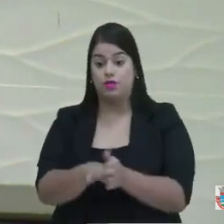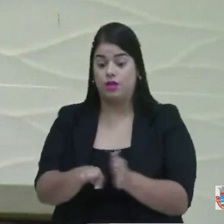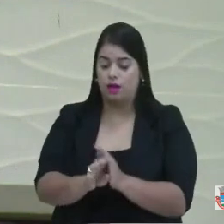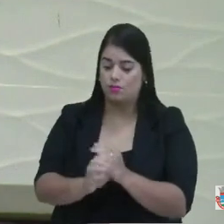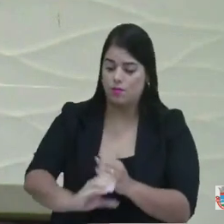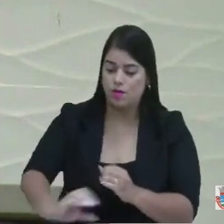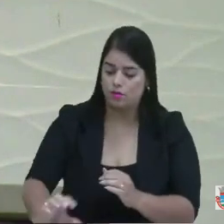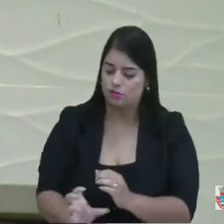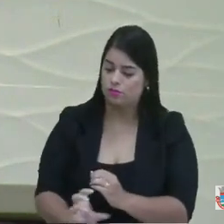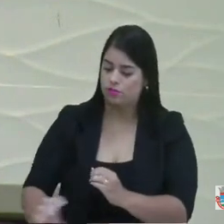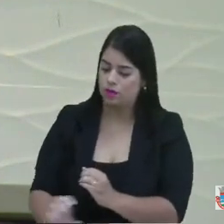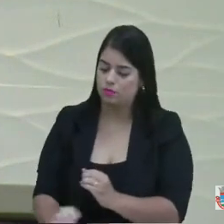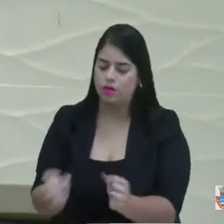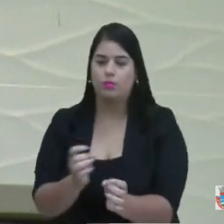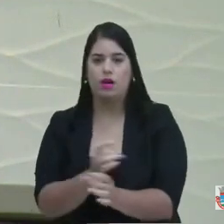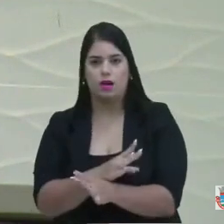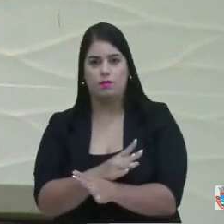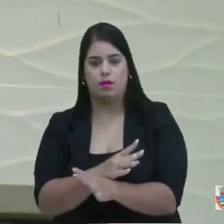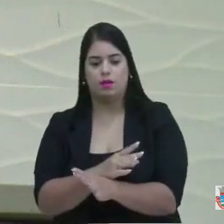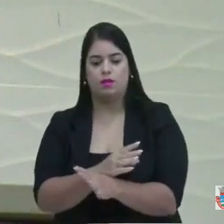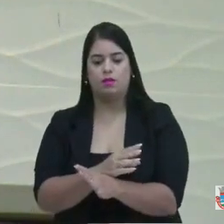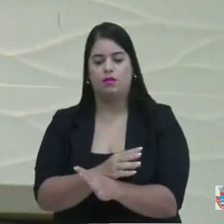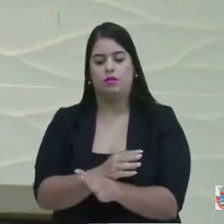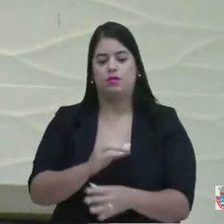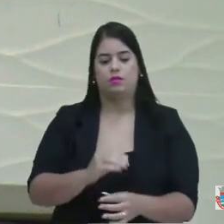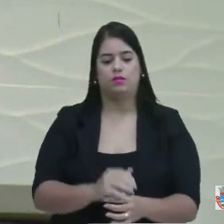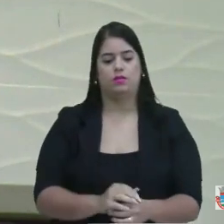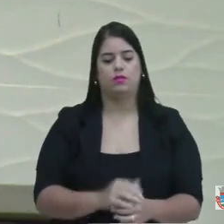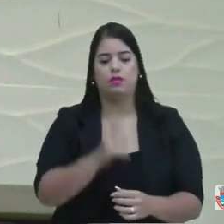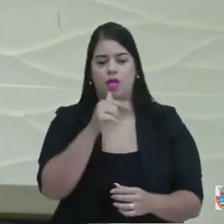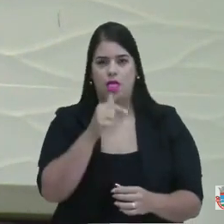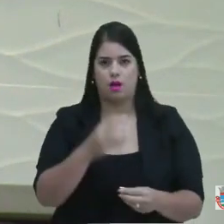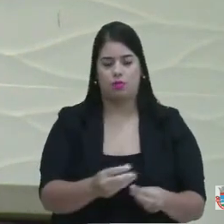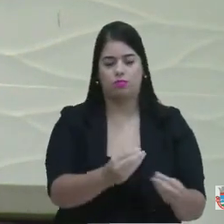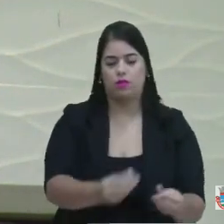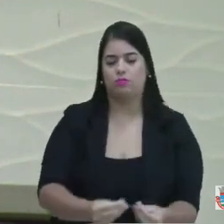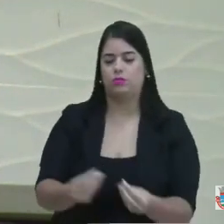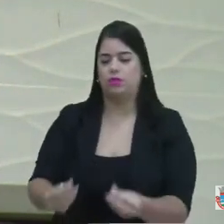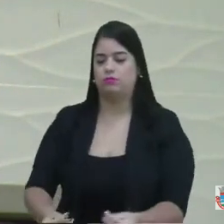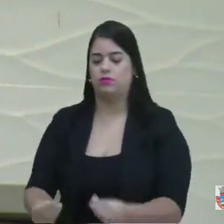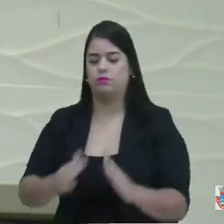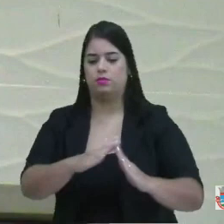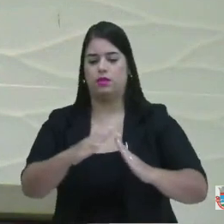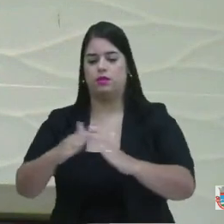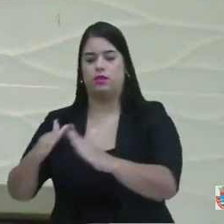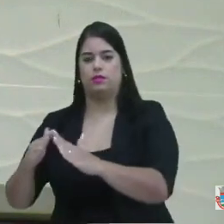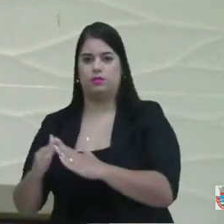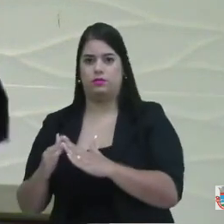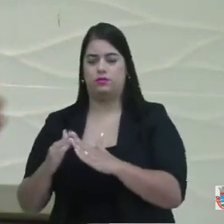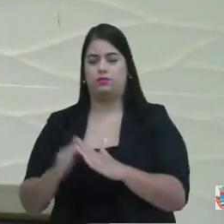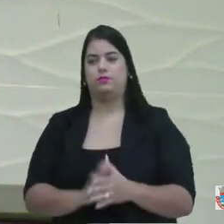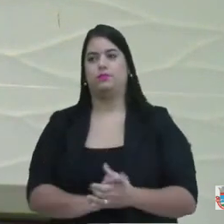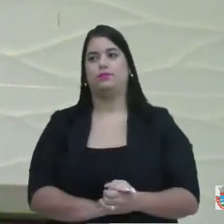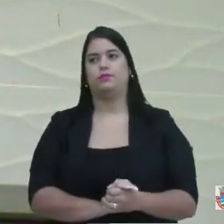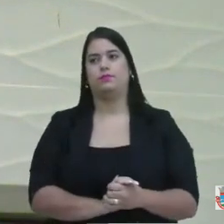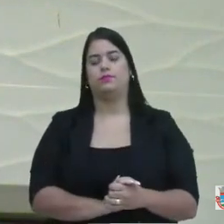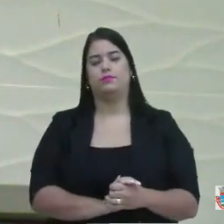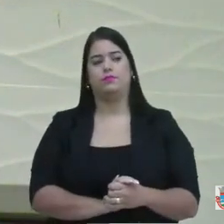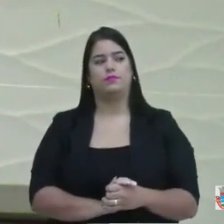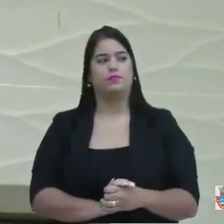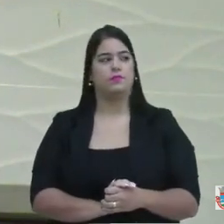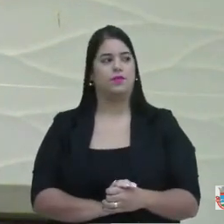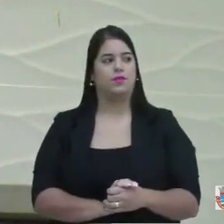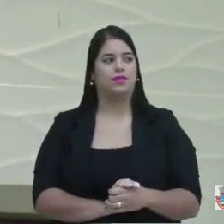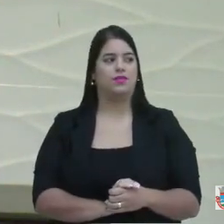está chegando nos canos para terminar lá, tentar o funcionário da Compesa dizendo a Vanildo, esses canos não podiam ir para a casa